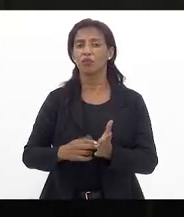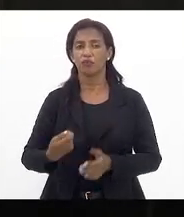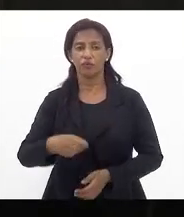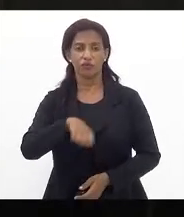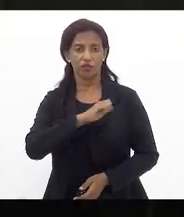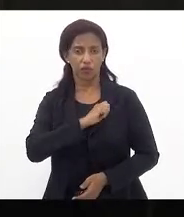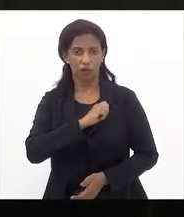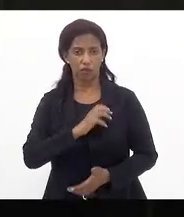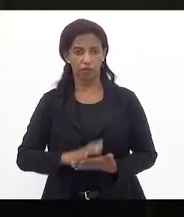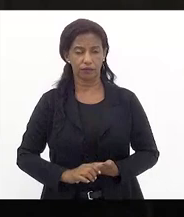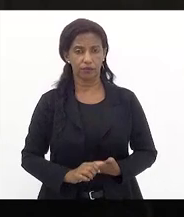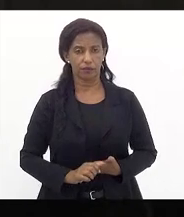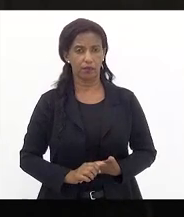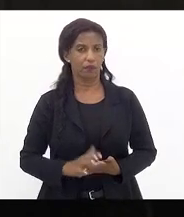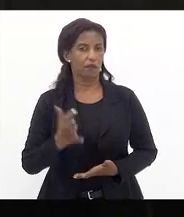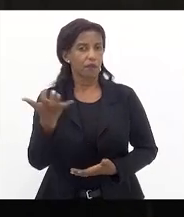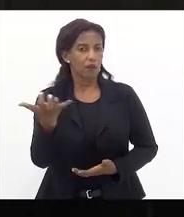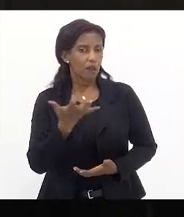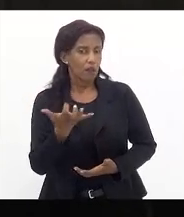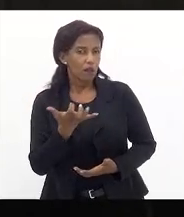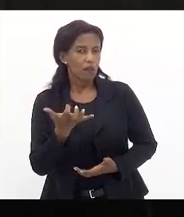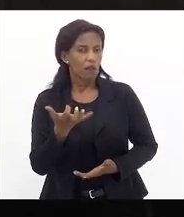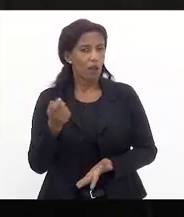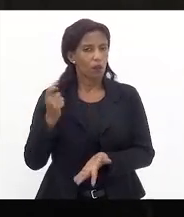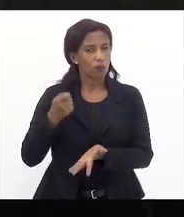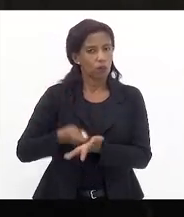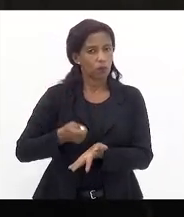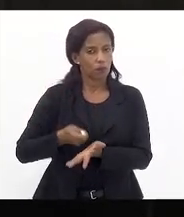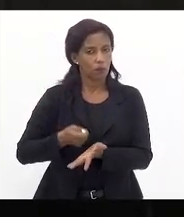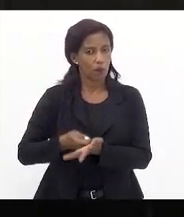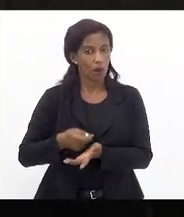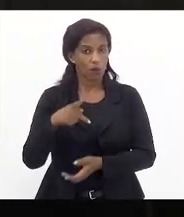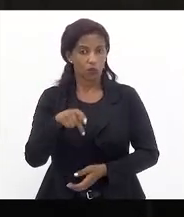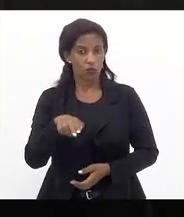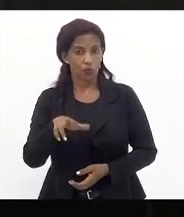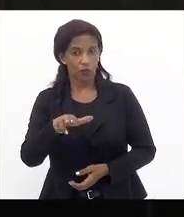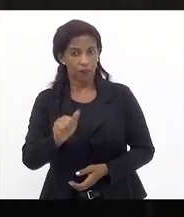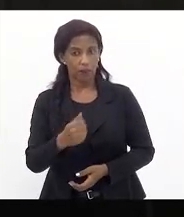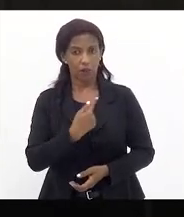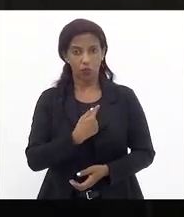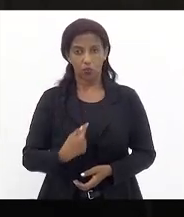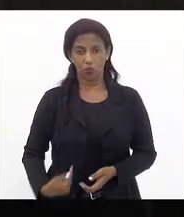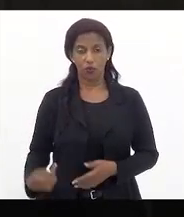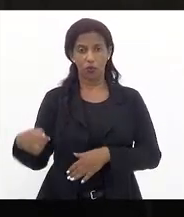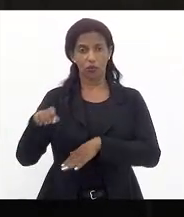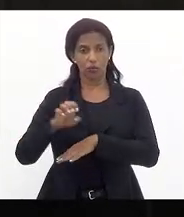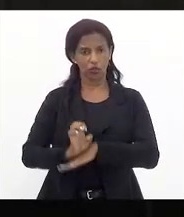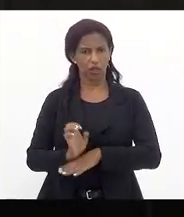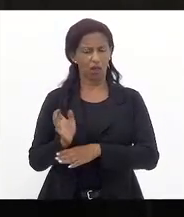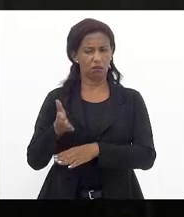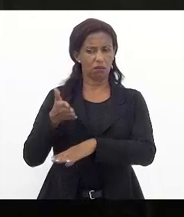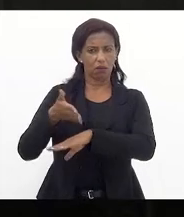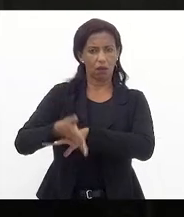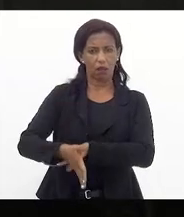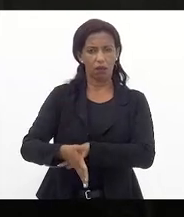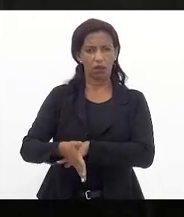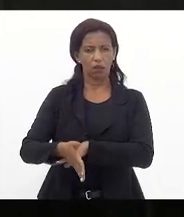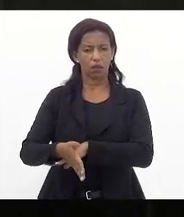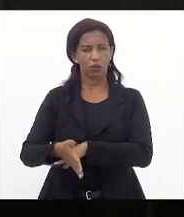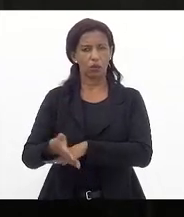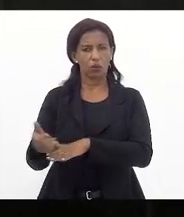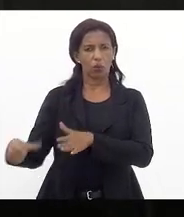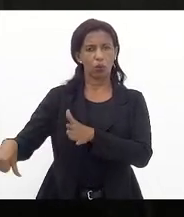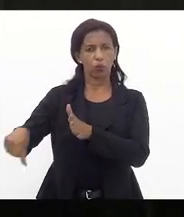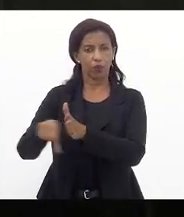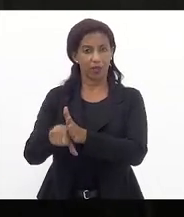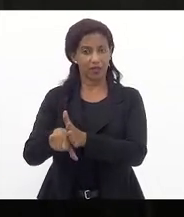recuperação fiscal pretende ser mantido sob pena do governo do Estado entrar no colapso